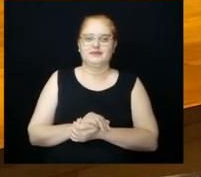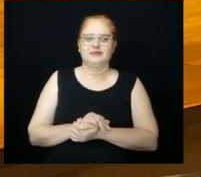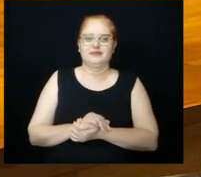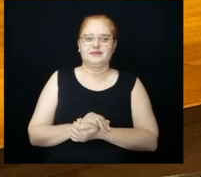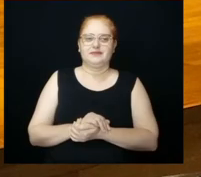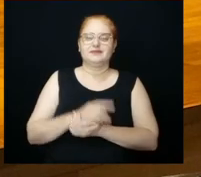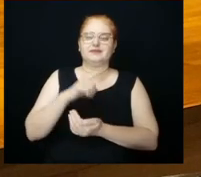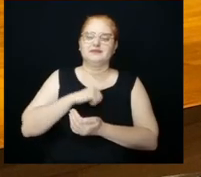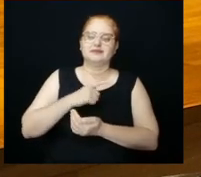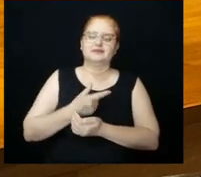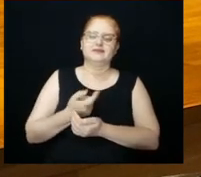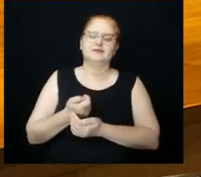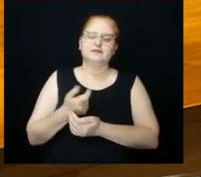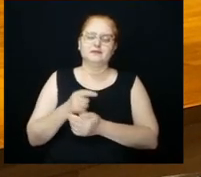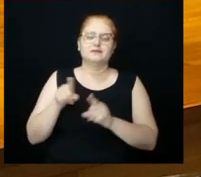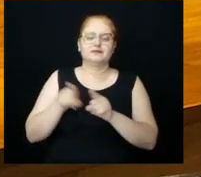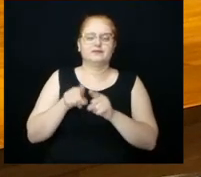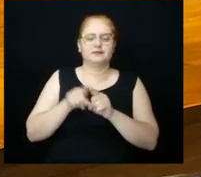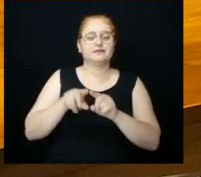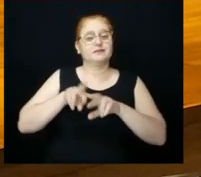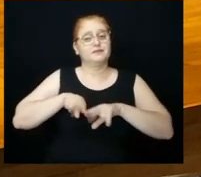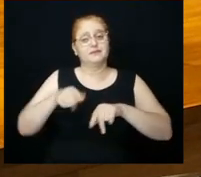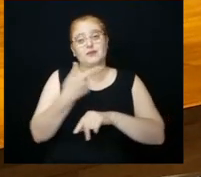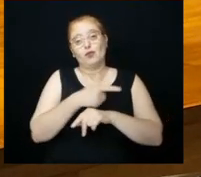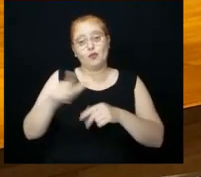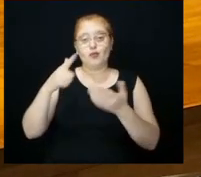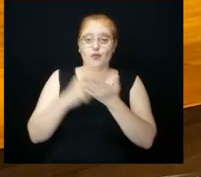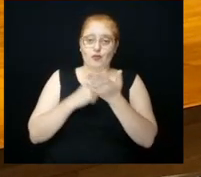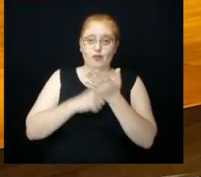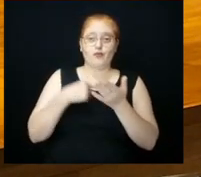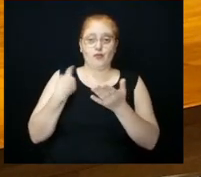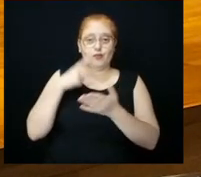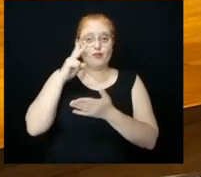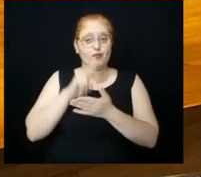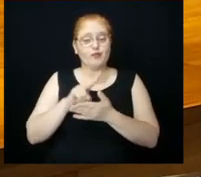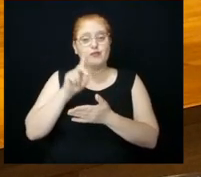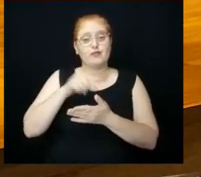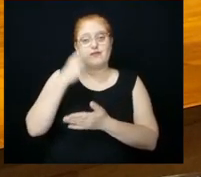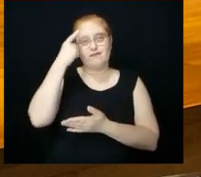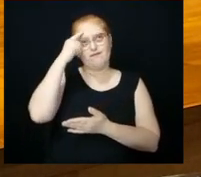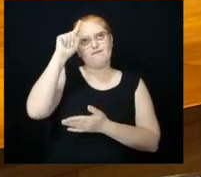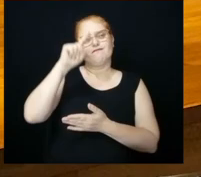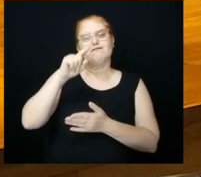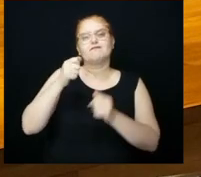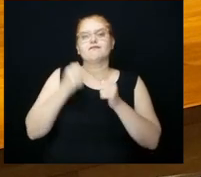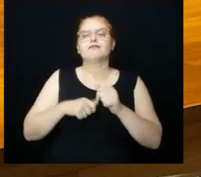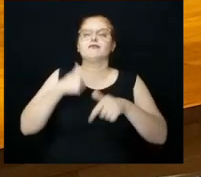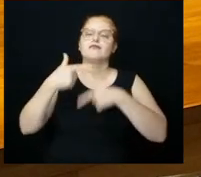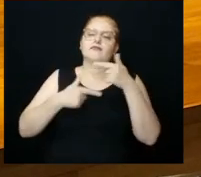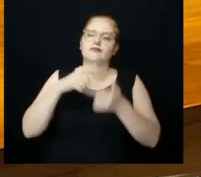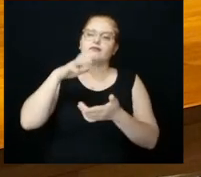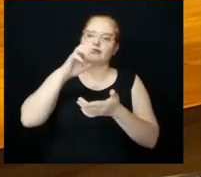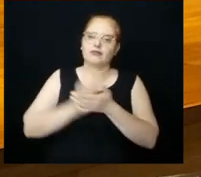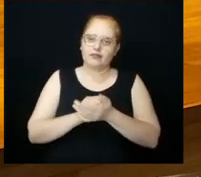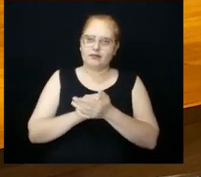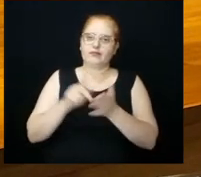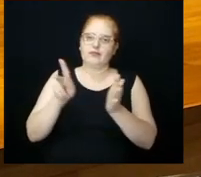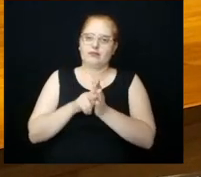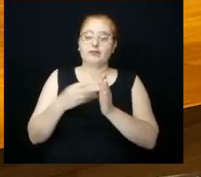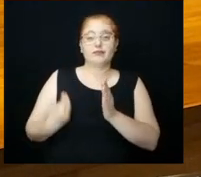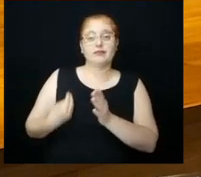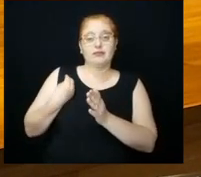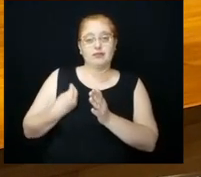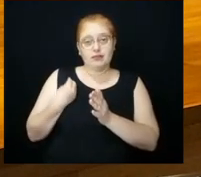Então a gente vai ter aqui um pouco diferente das demais obras que nós vimos, a ideia de poder trabalhar com um registro